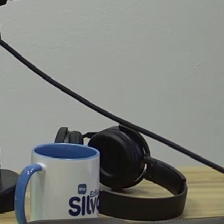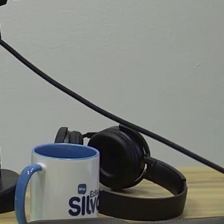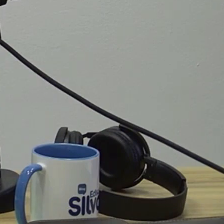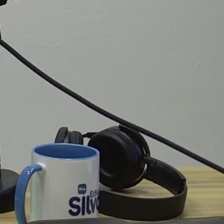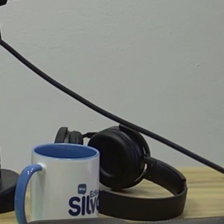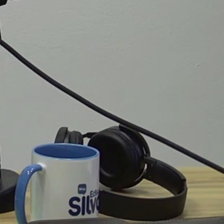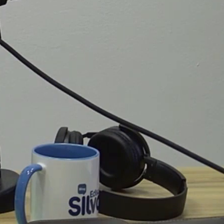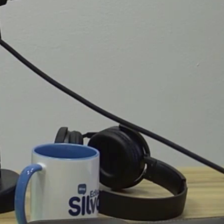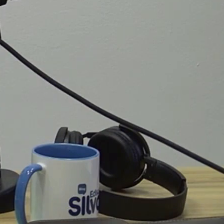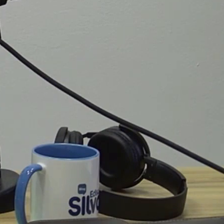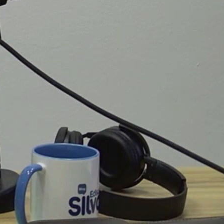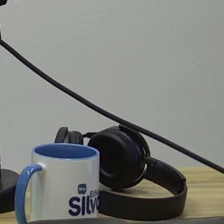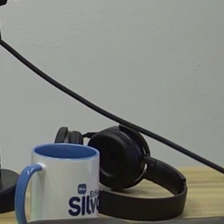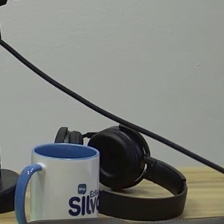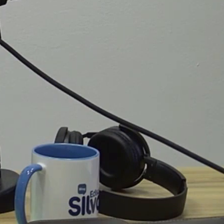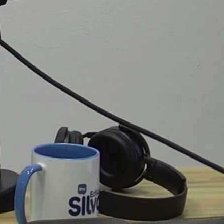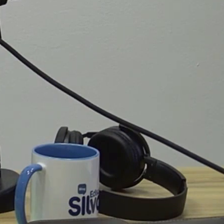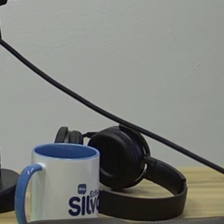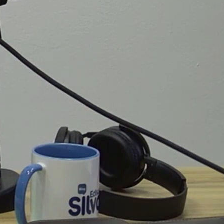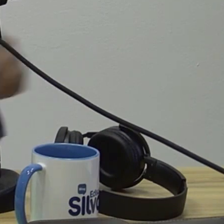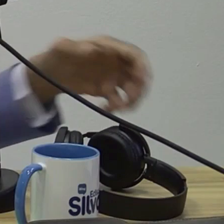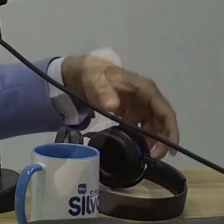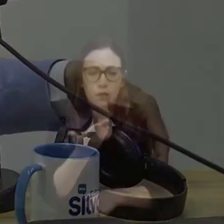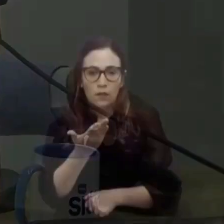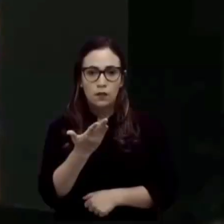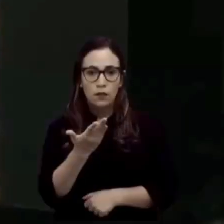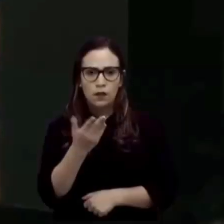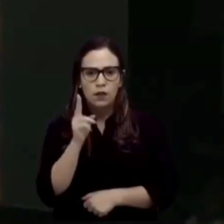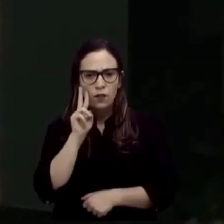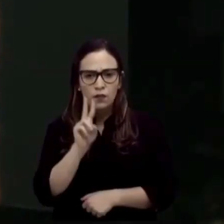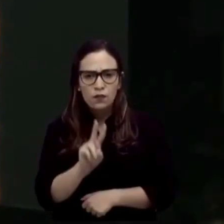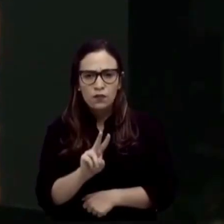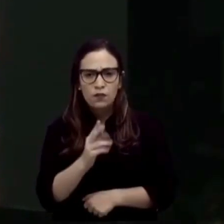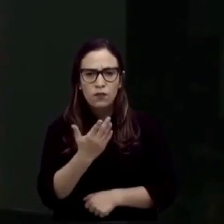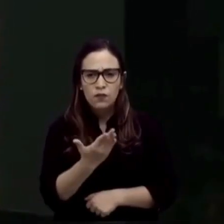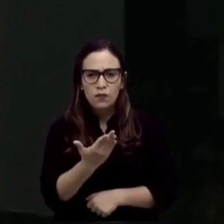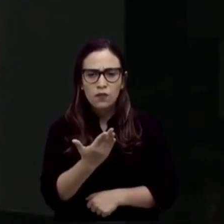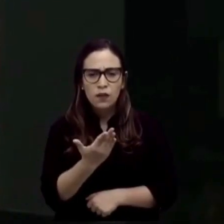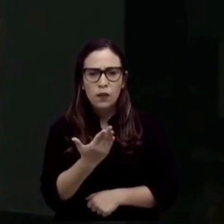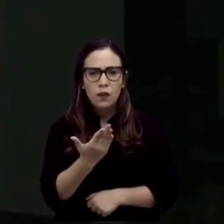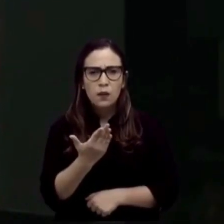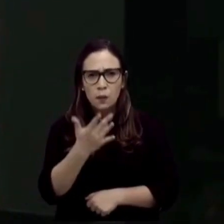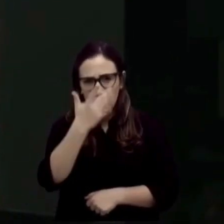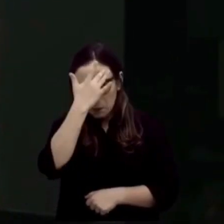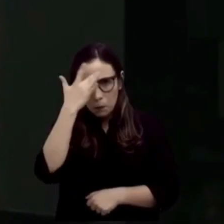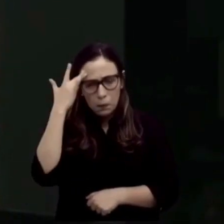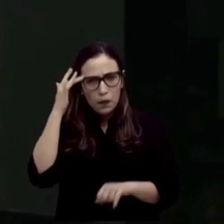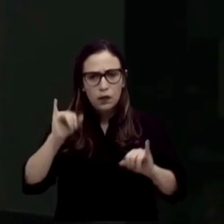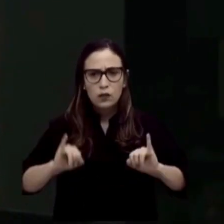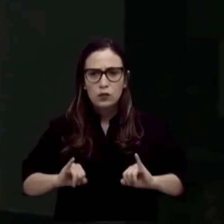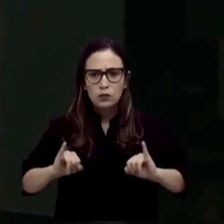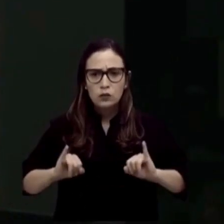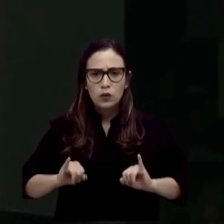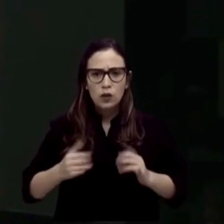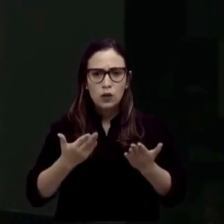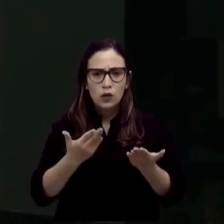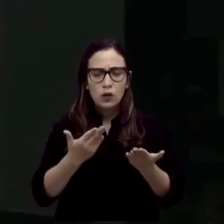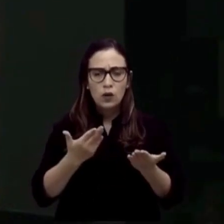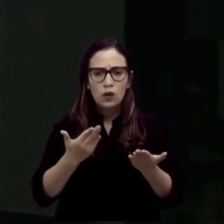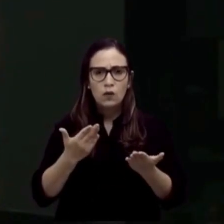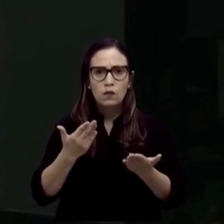vereadora Adriana Nossa Cara. E o povo de Fortaleza está passando mais de uma vez